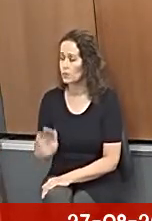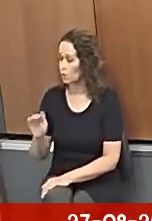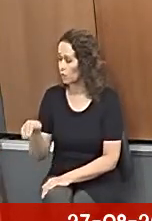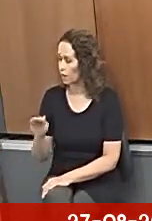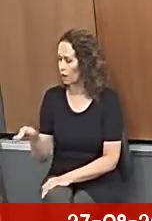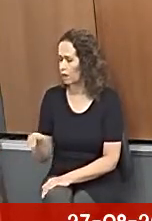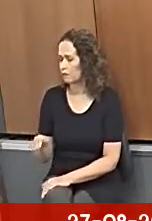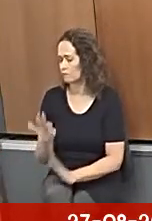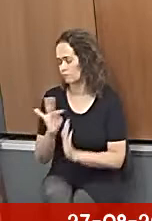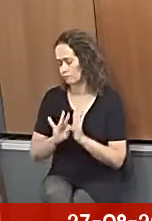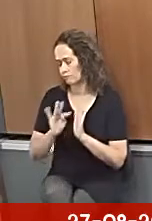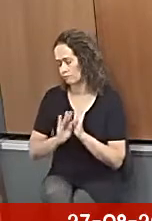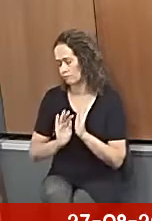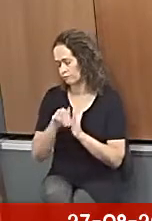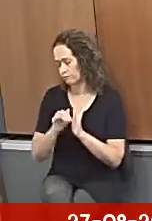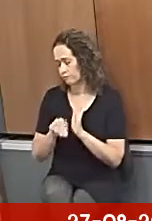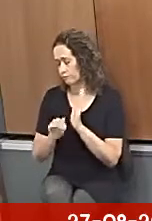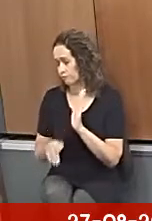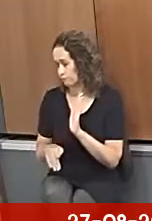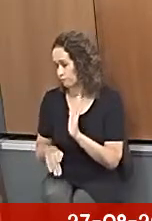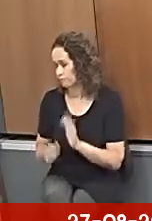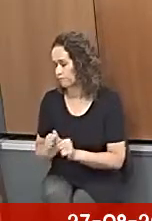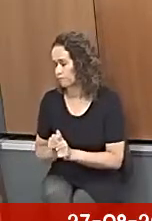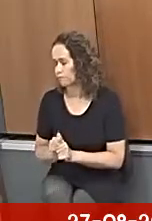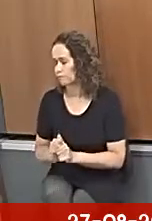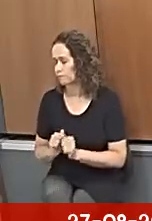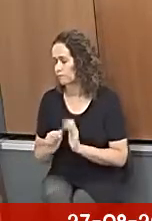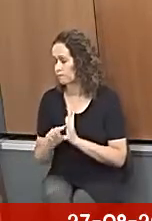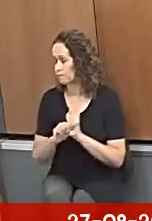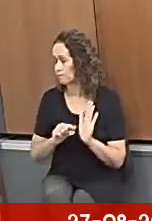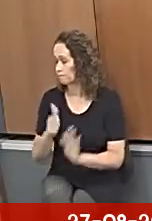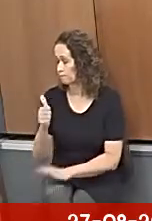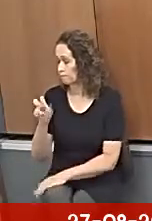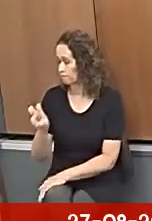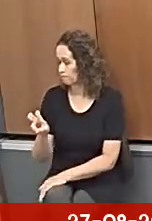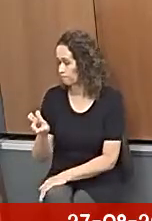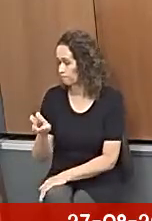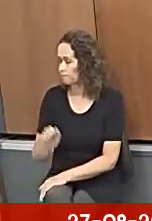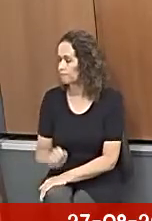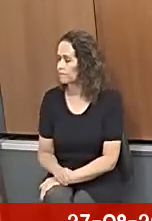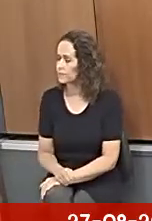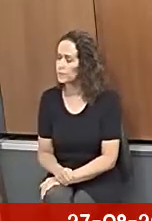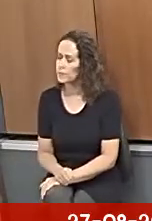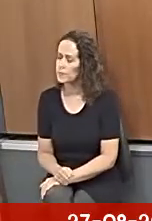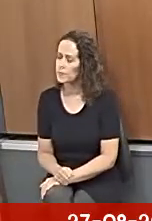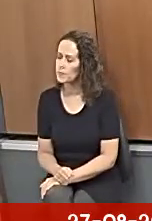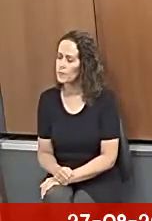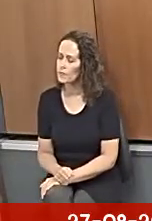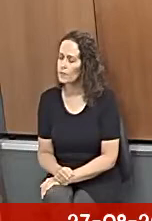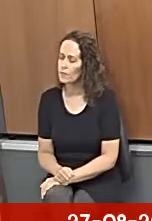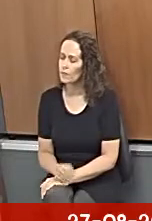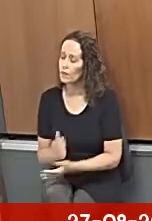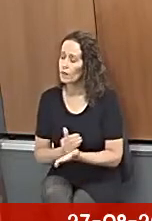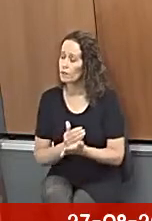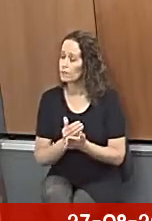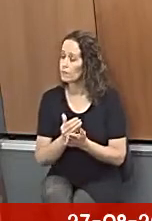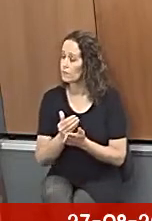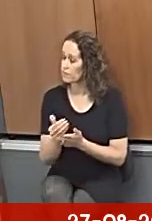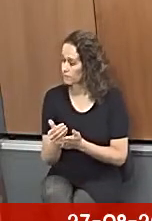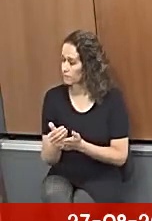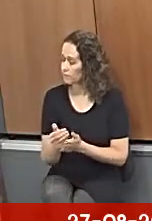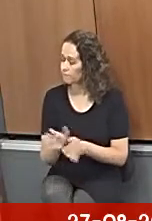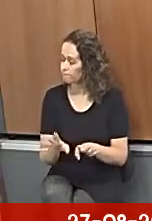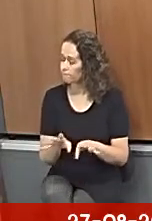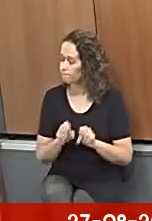chegar aonde eu quero no parágrafo quinto desde a etapa de concepção as